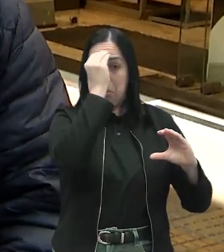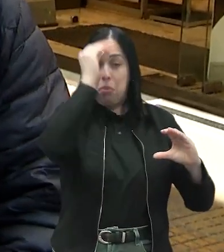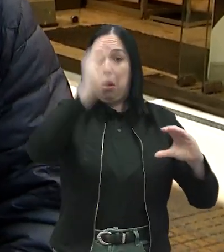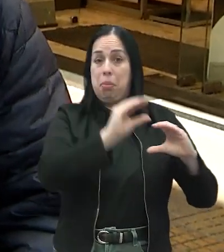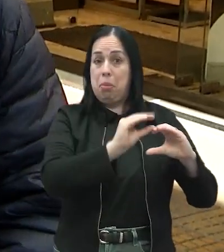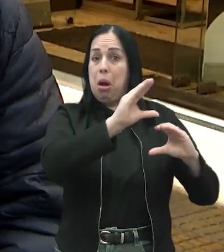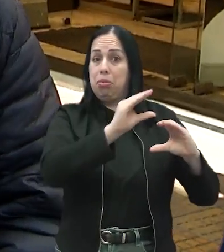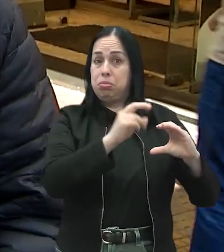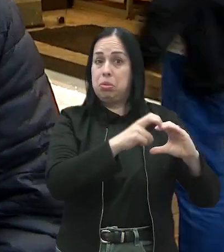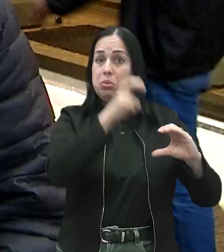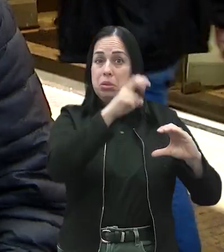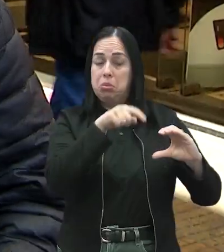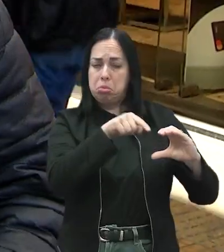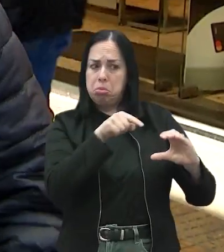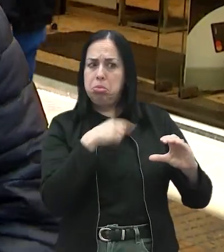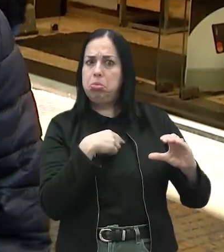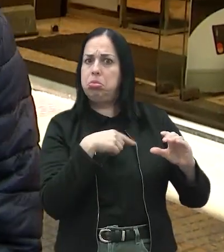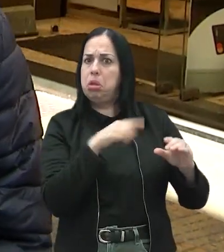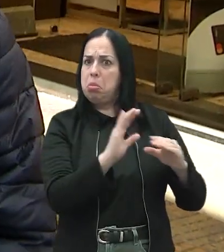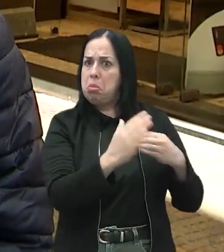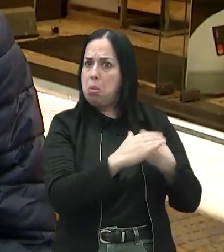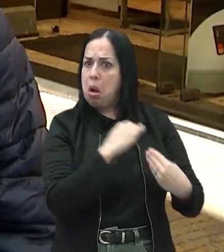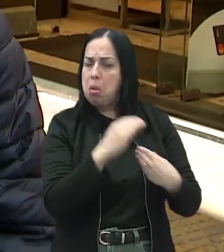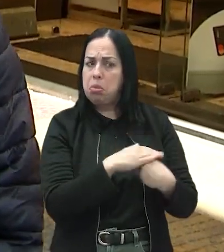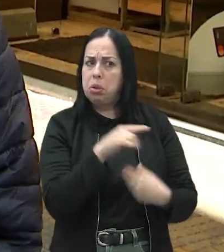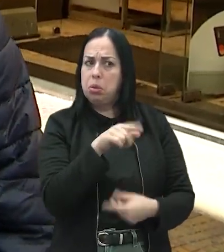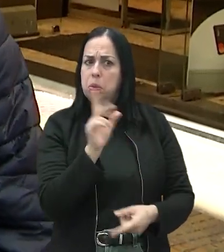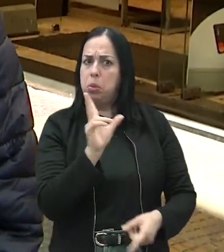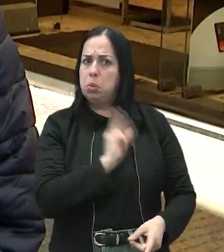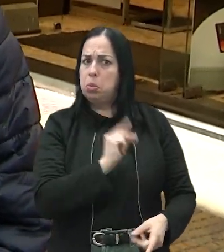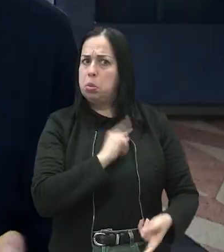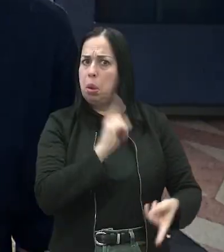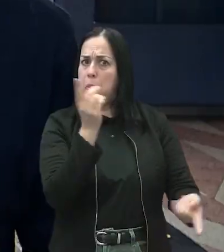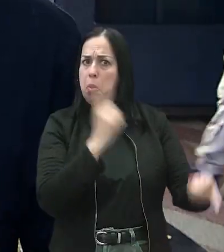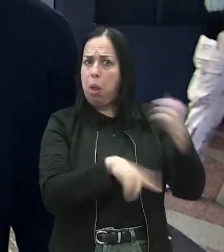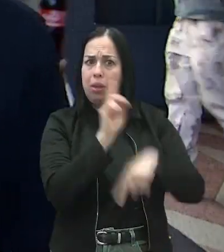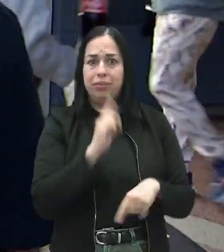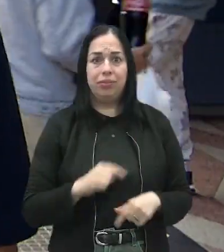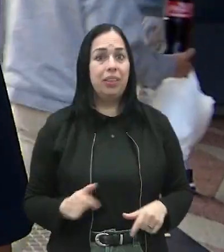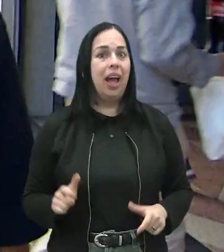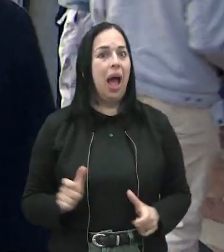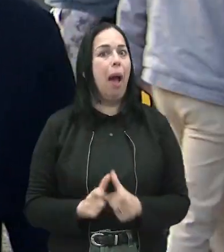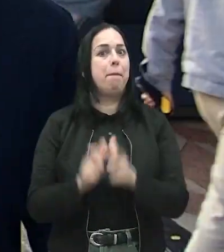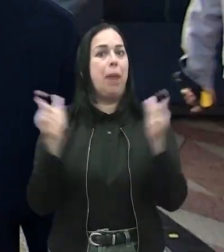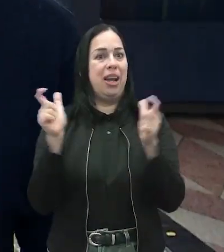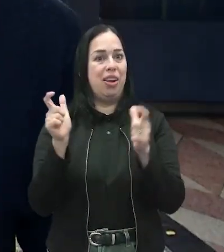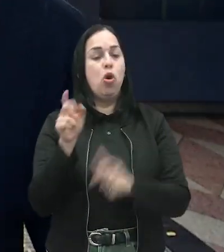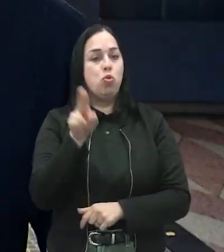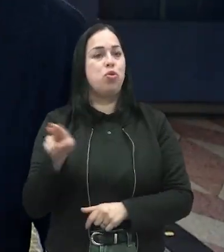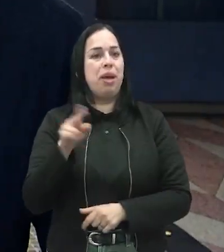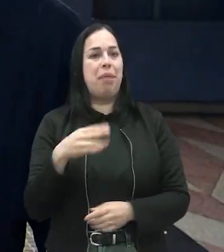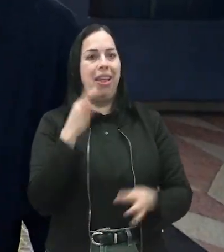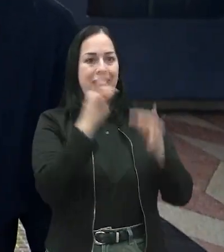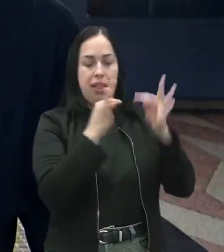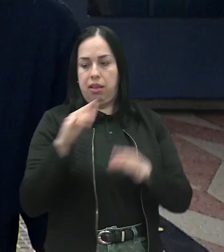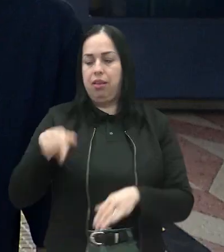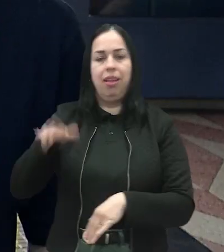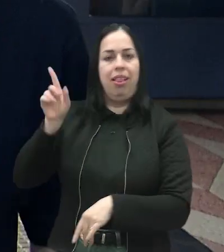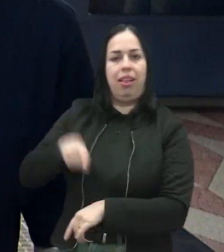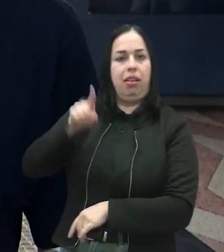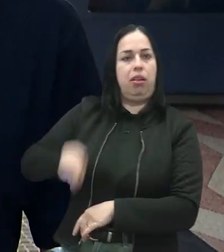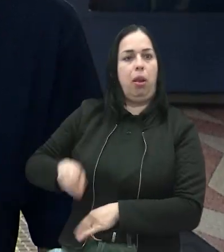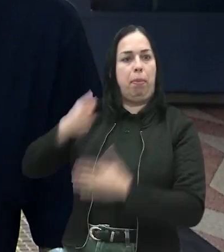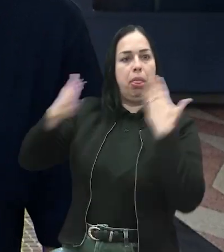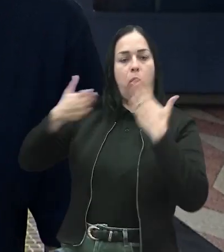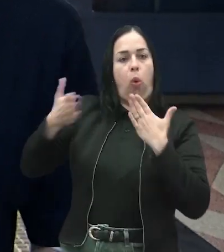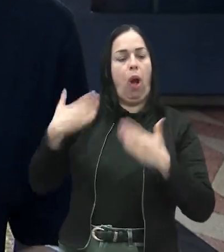dias, avançou pra caramba esse negócio de inteligência artificial. A maioria das pessoas vão fazer terapia, acabou o psicólogo,